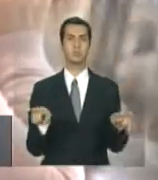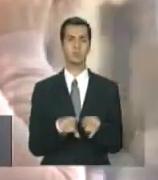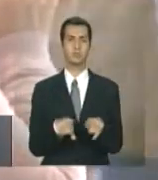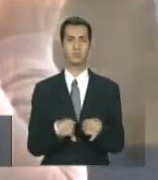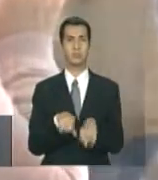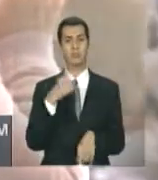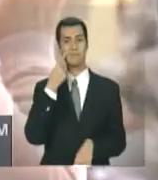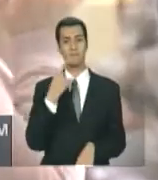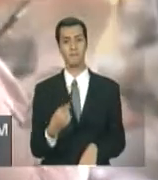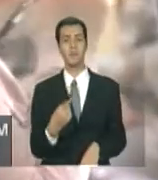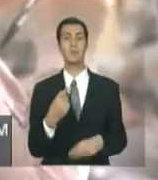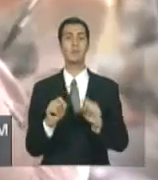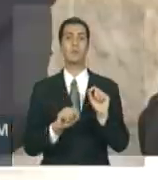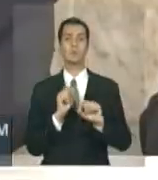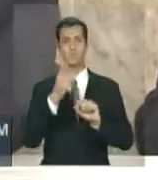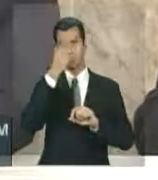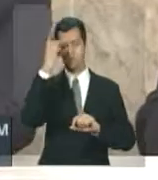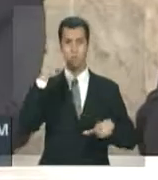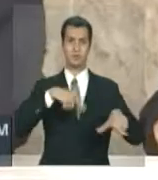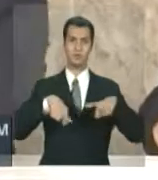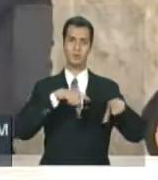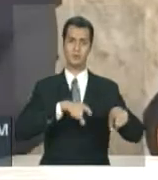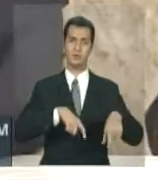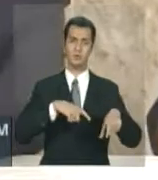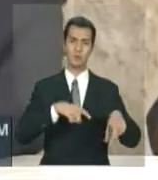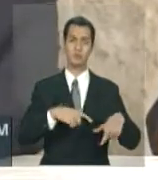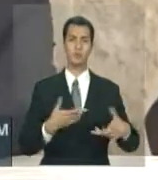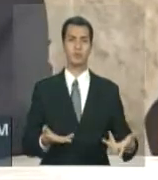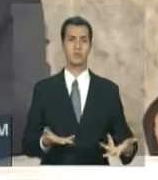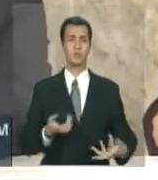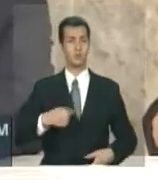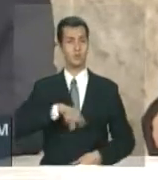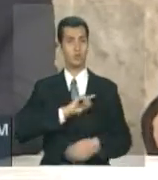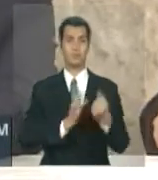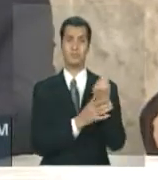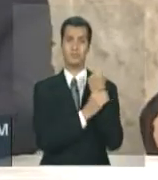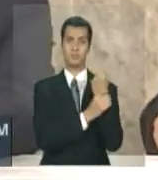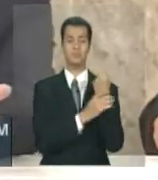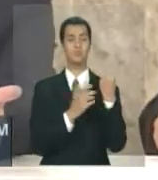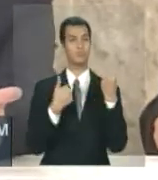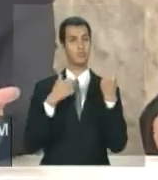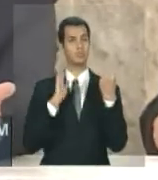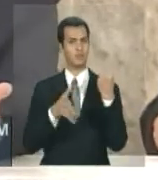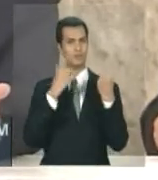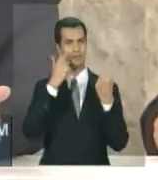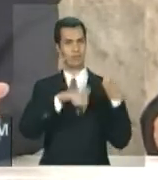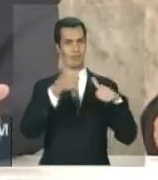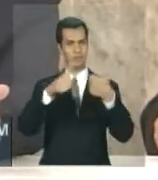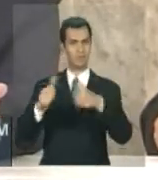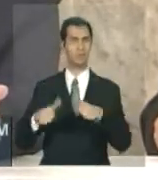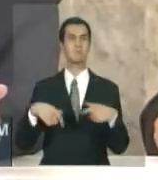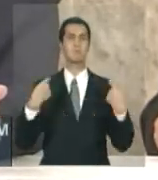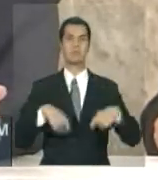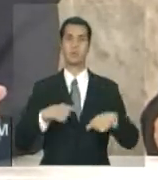produtor. Só em seguro, nós já levantamos que vamos precisar de 1 bilhão.